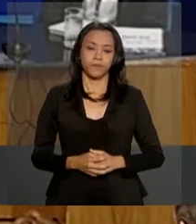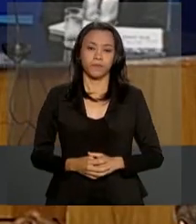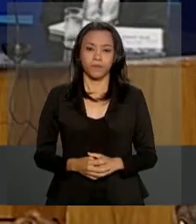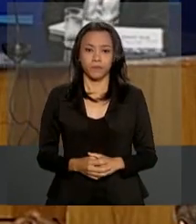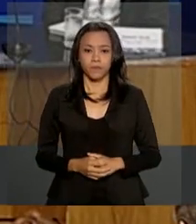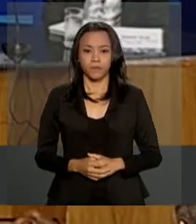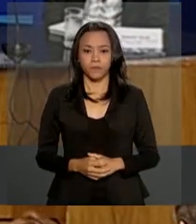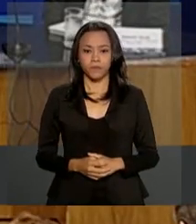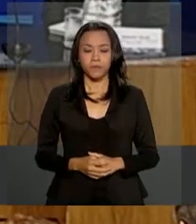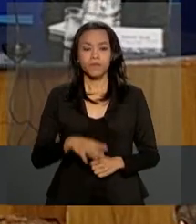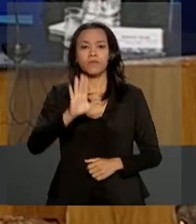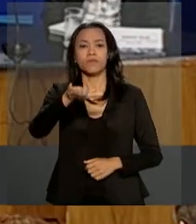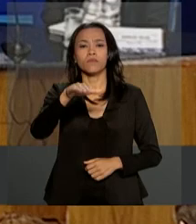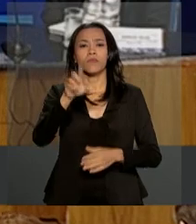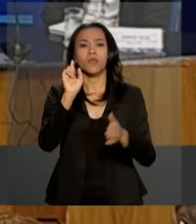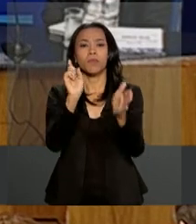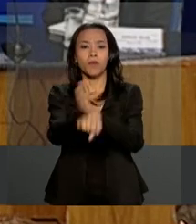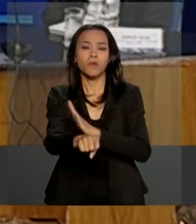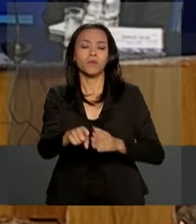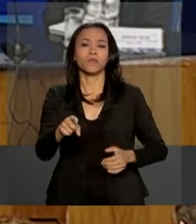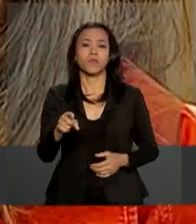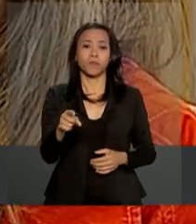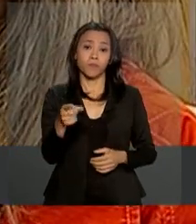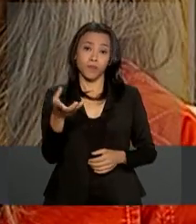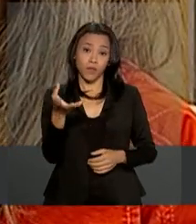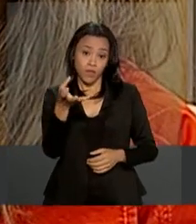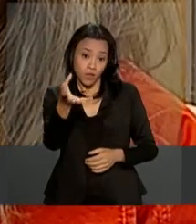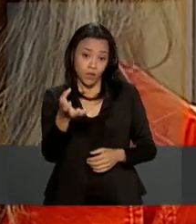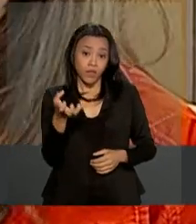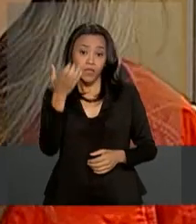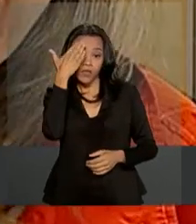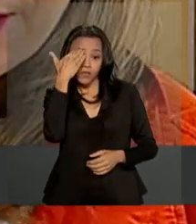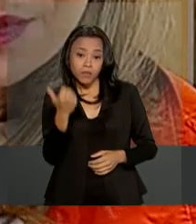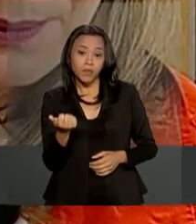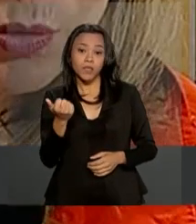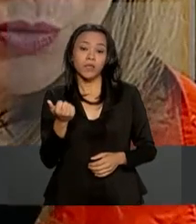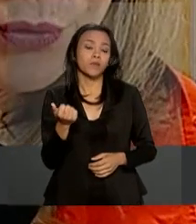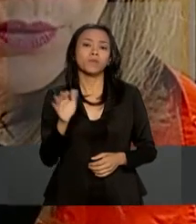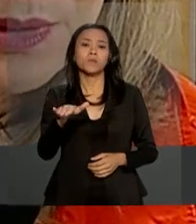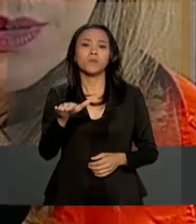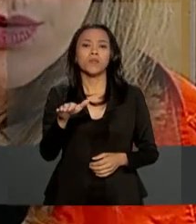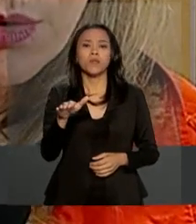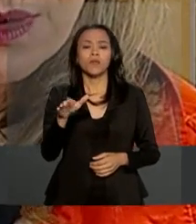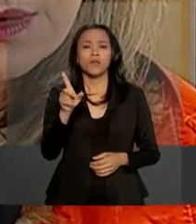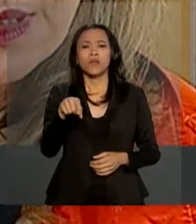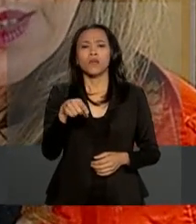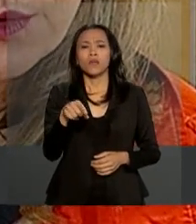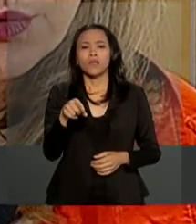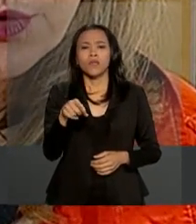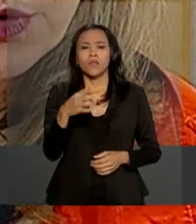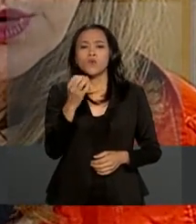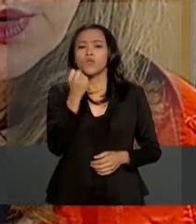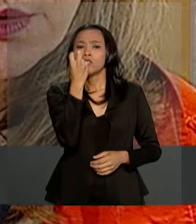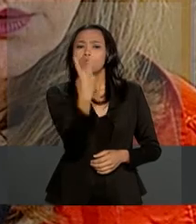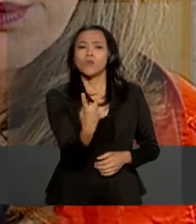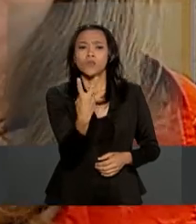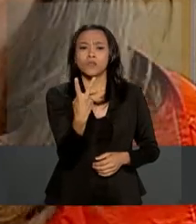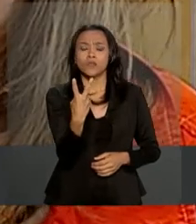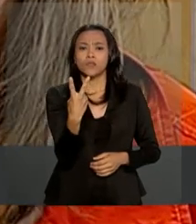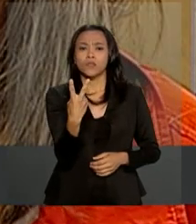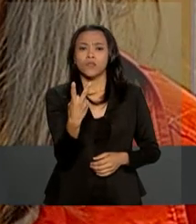eu queria saber onde for rejeitado a china telecom quer saber onde foram esses dois casos de